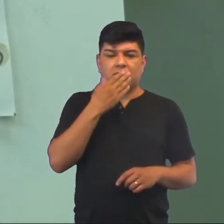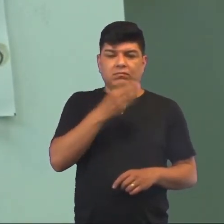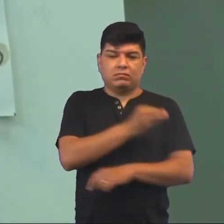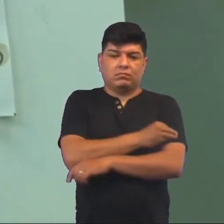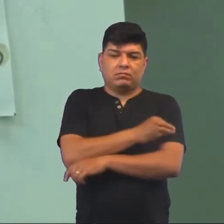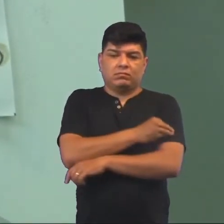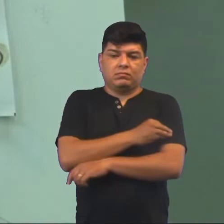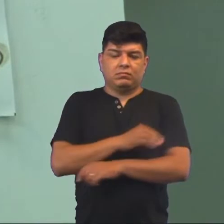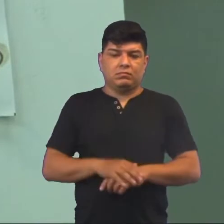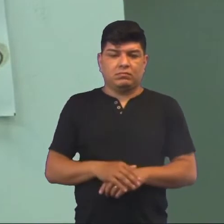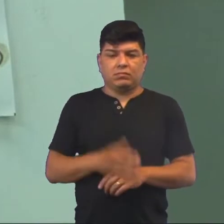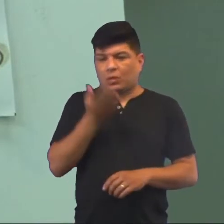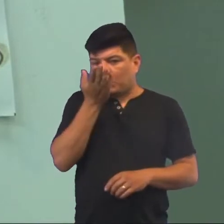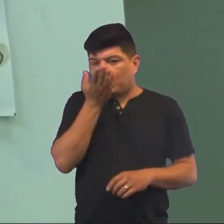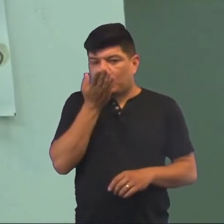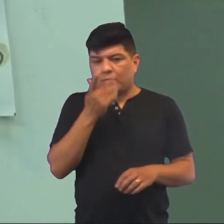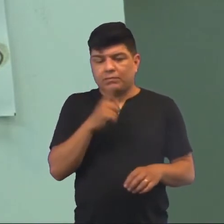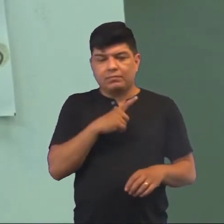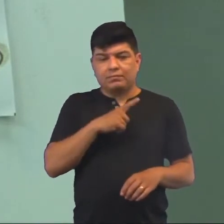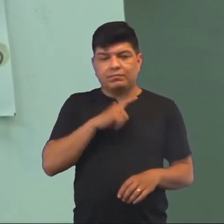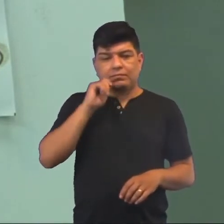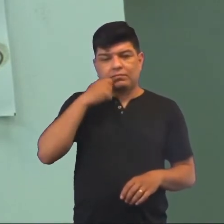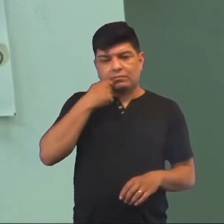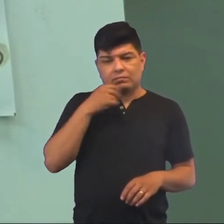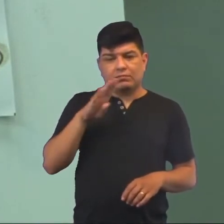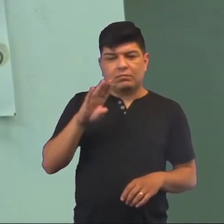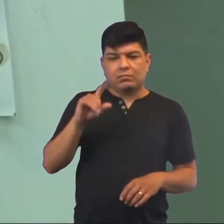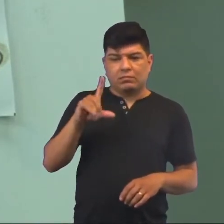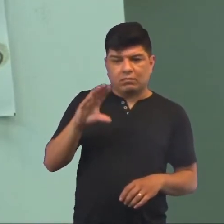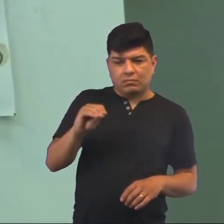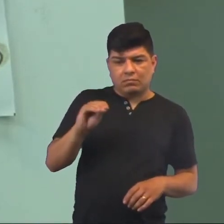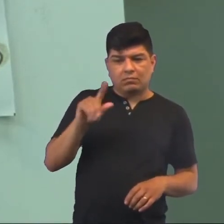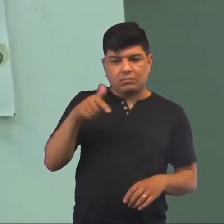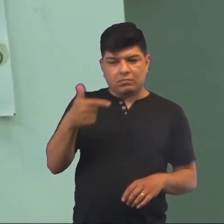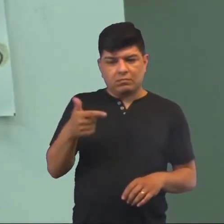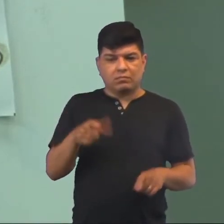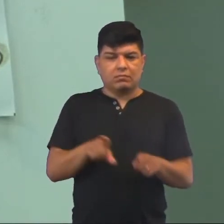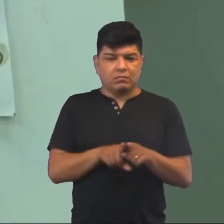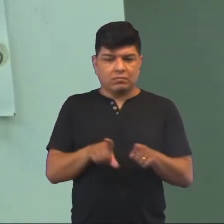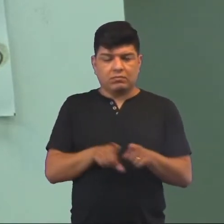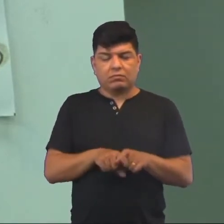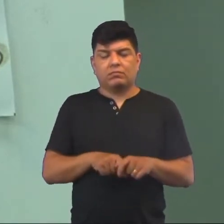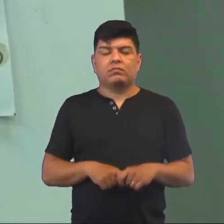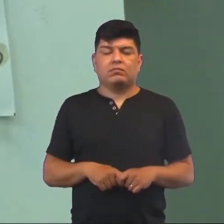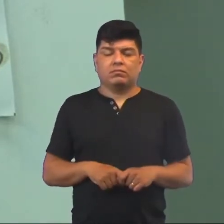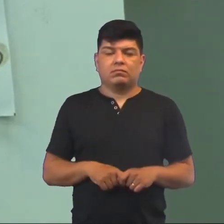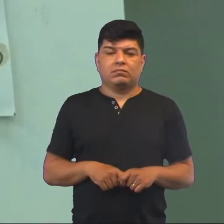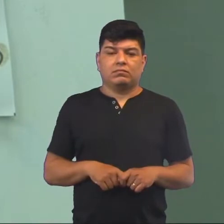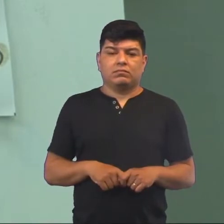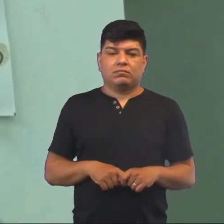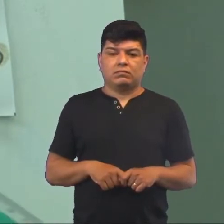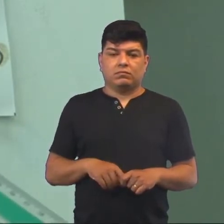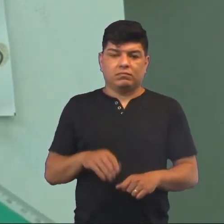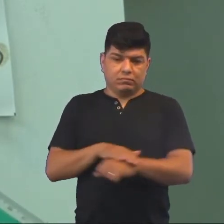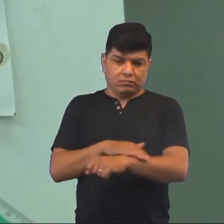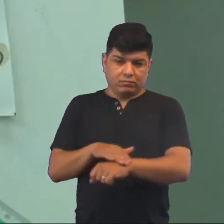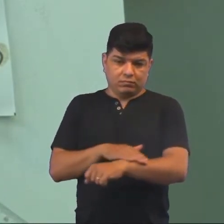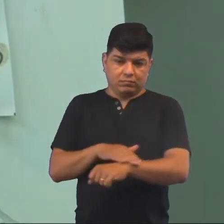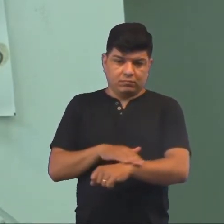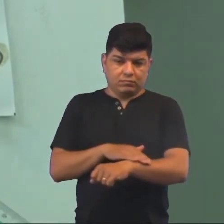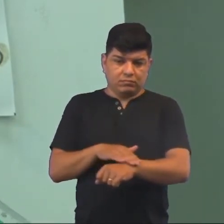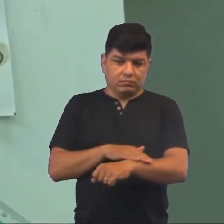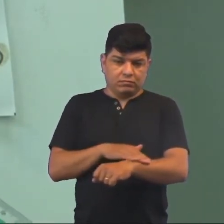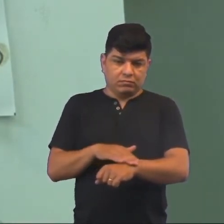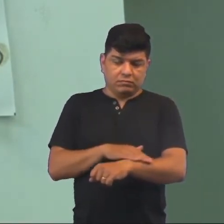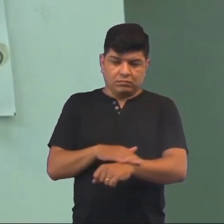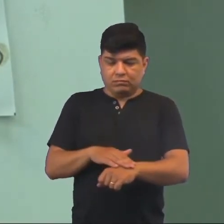álcool. Do trigo, eu posso ter pães, bolos e outros produtos feitos do trigo. E do couro,